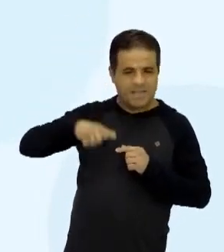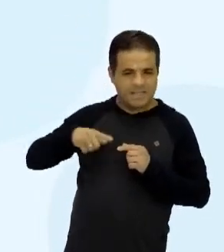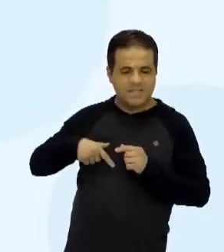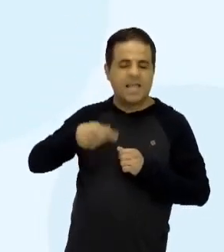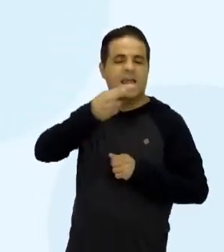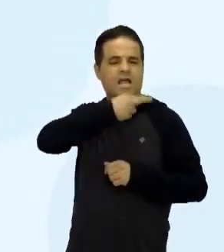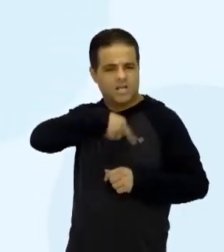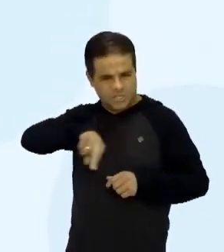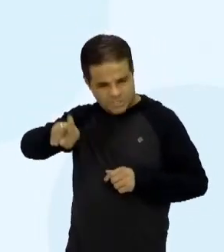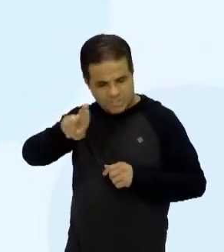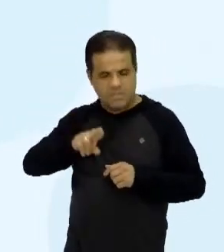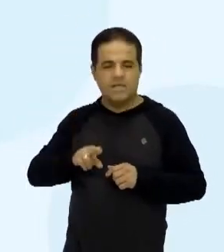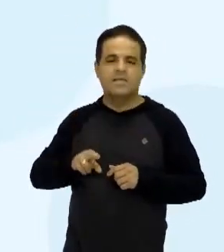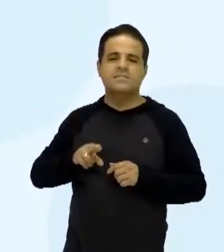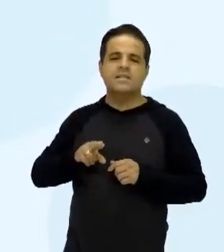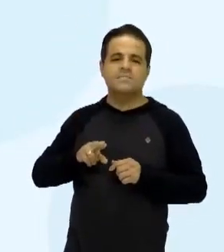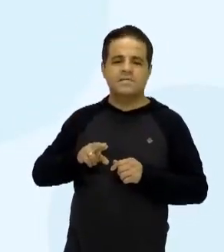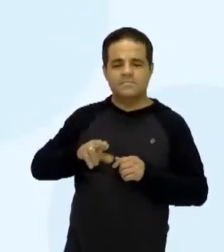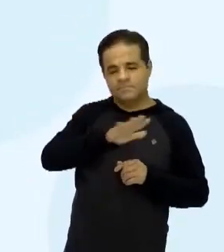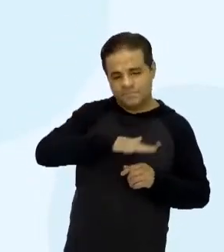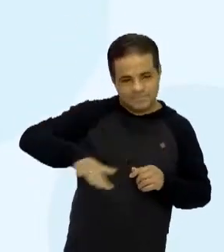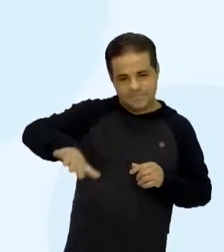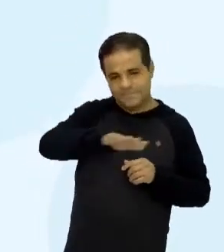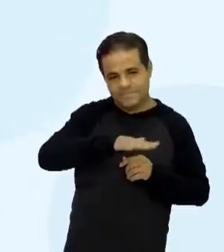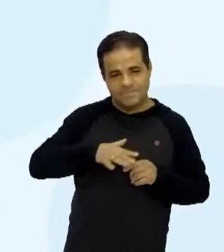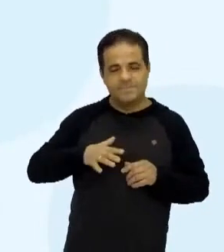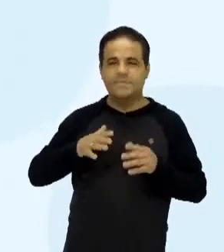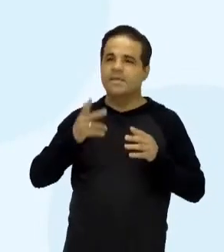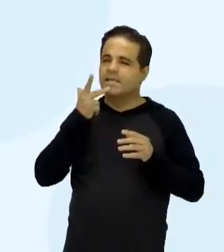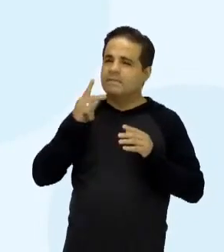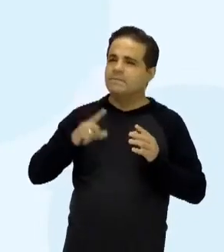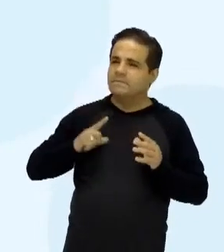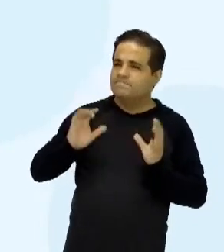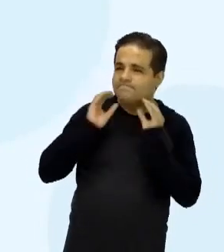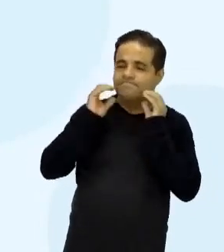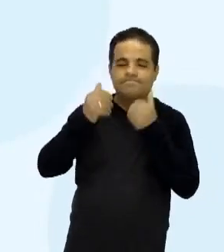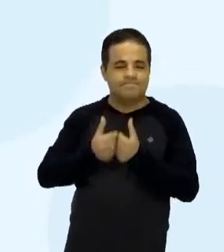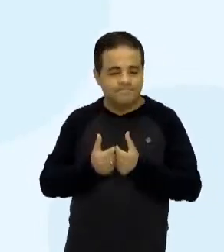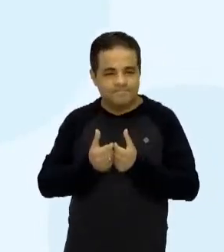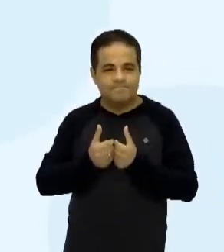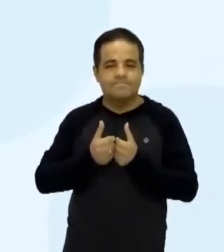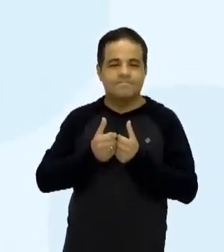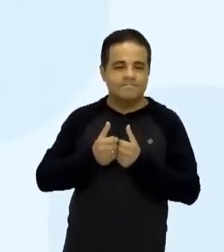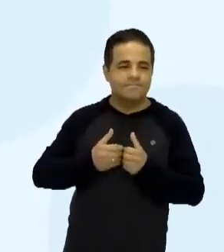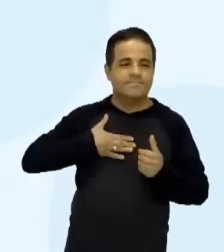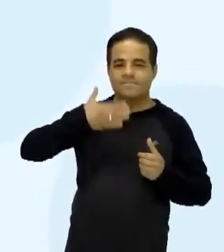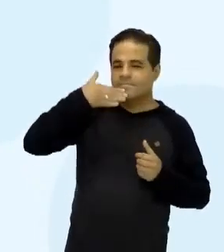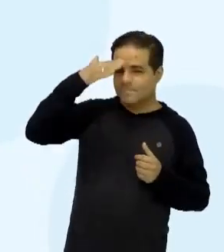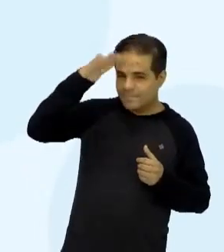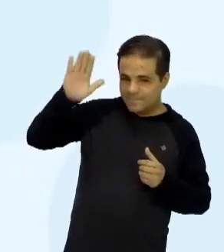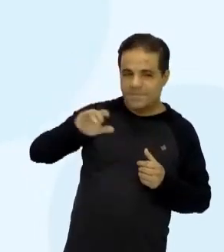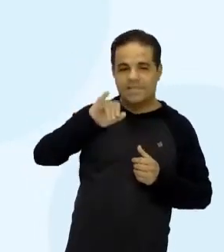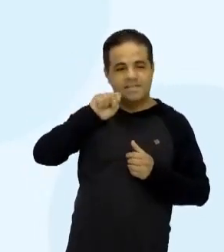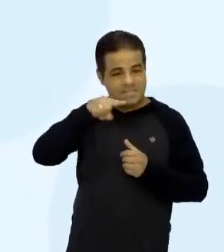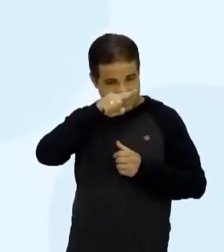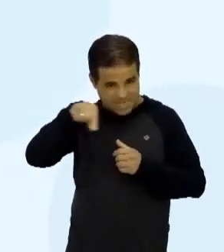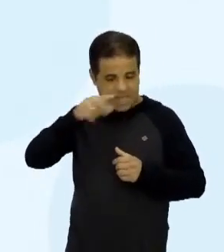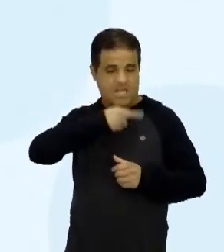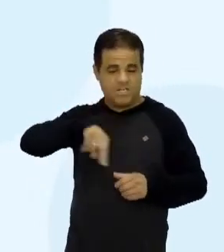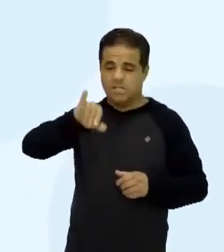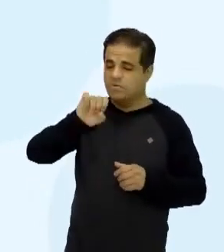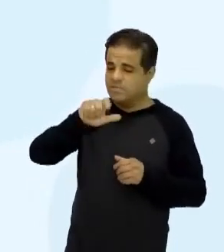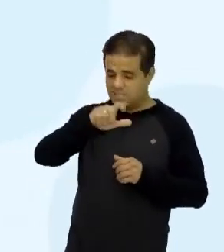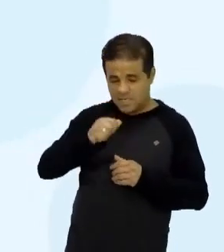a religião do islamismo, né, a gente sabe aí que a comunidade árabe veio, passou por essa região e